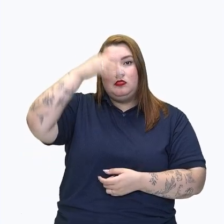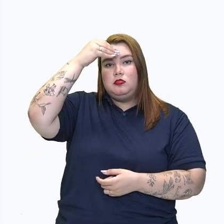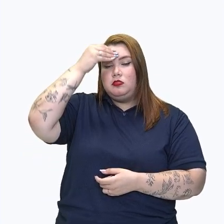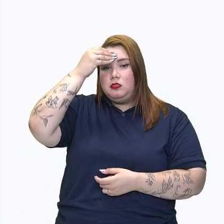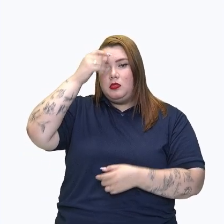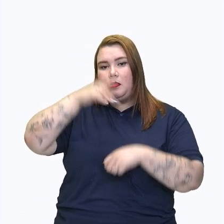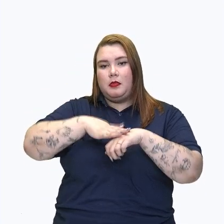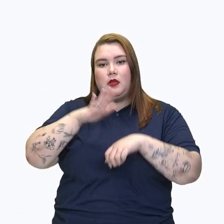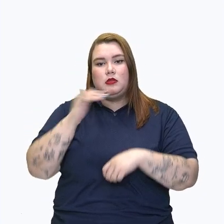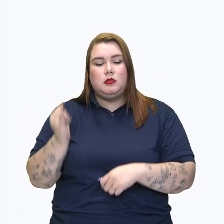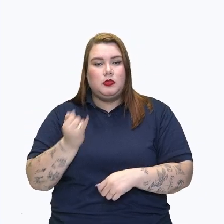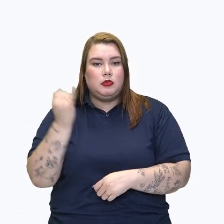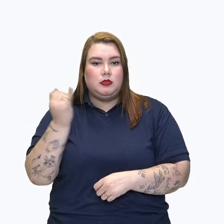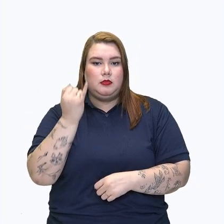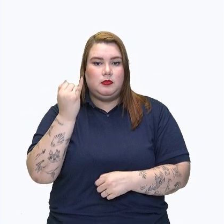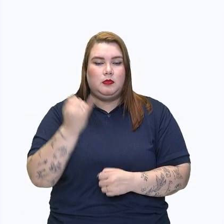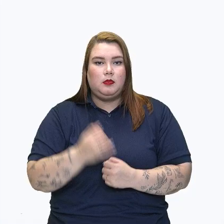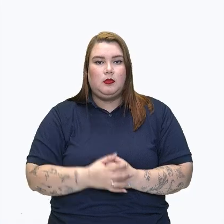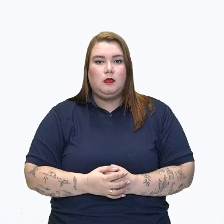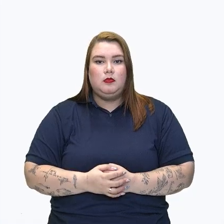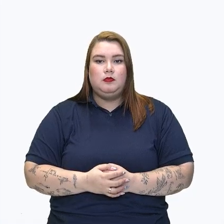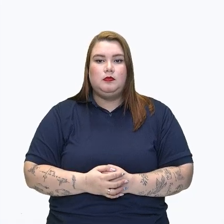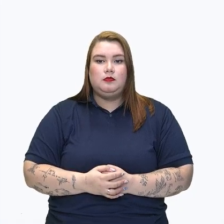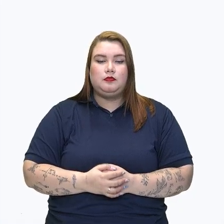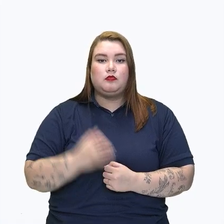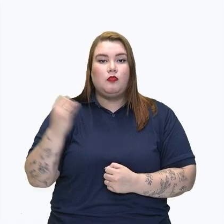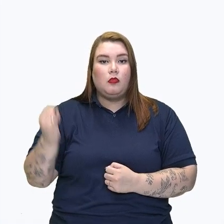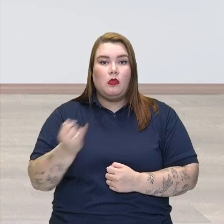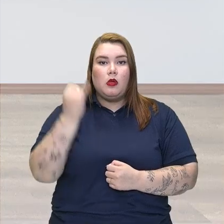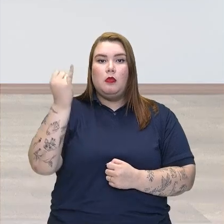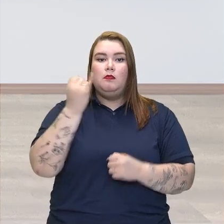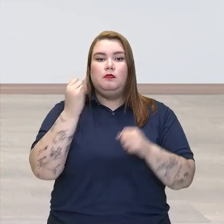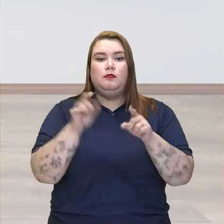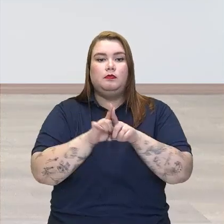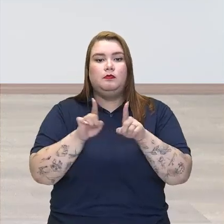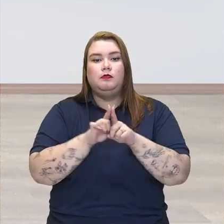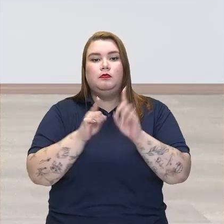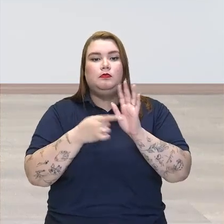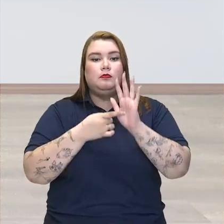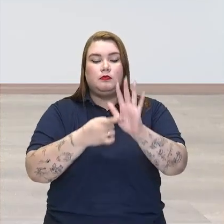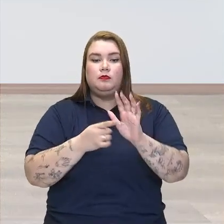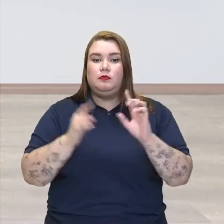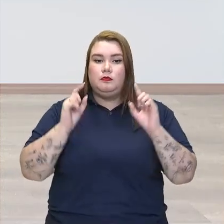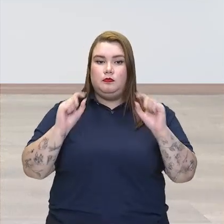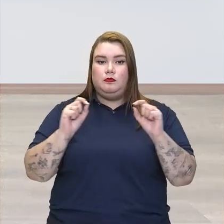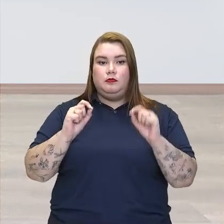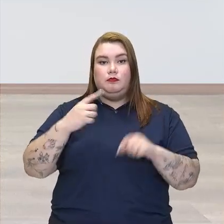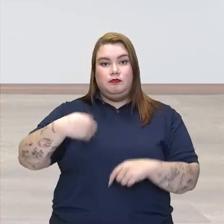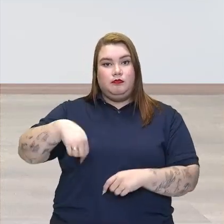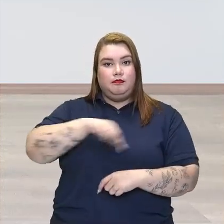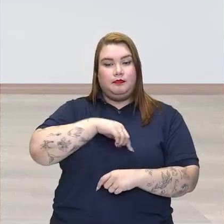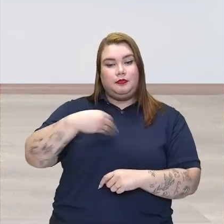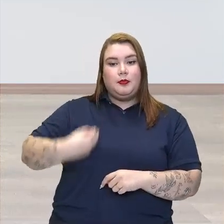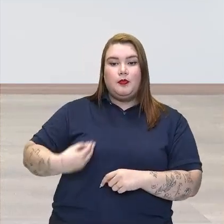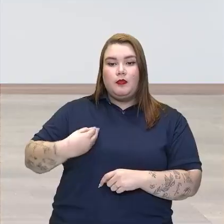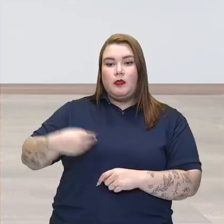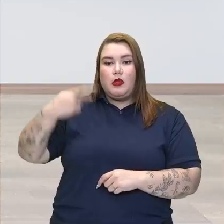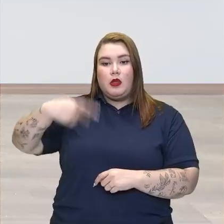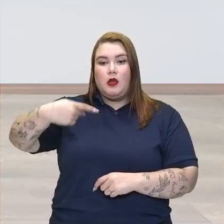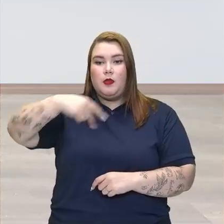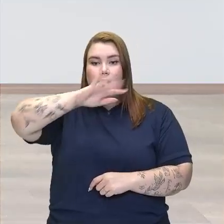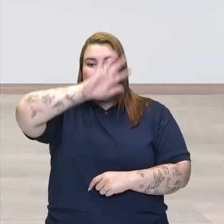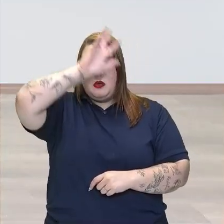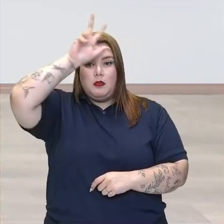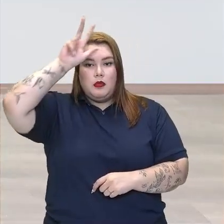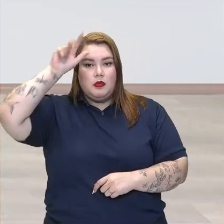mais importante. É importante também a gente destacar que a gente está, né, no Amazonas, onde a gente tem uma